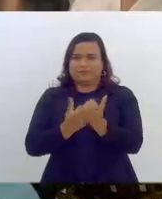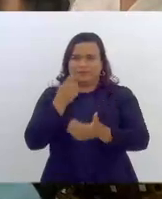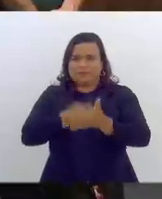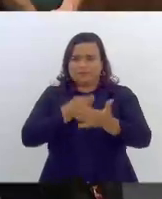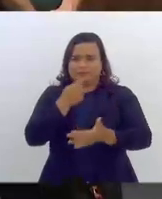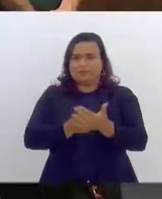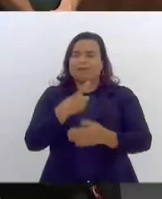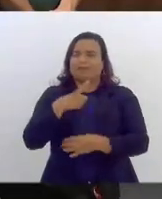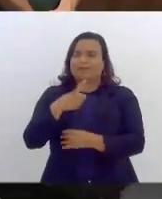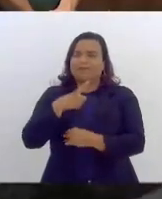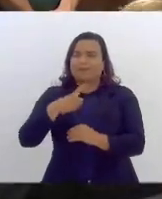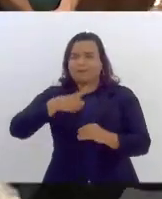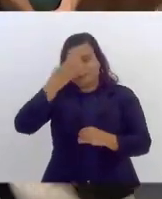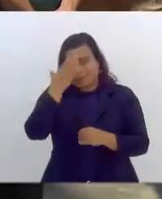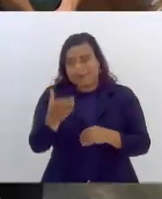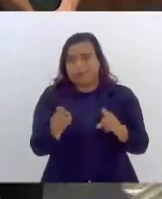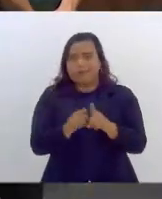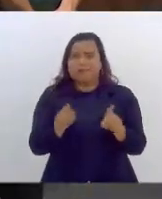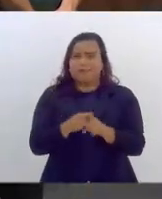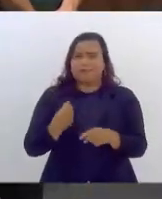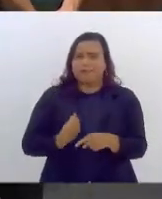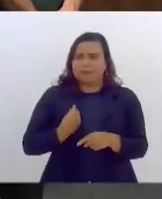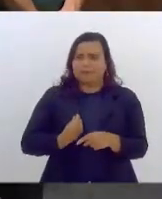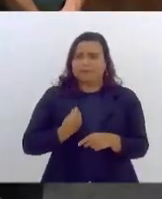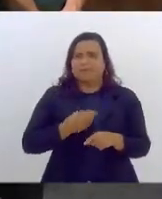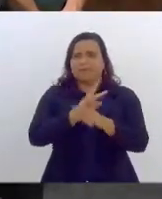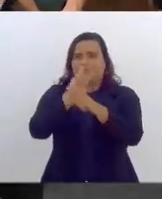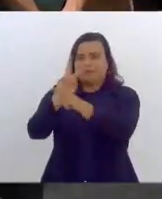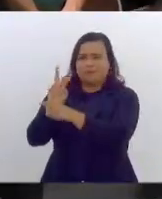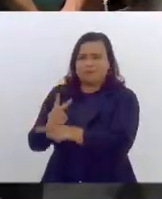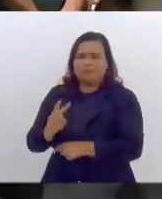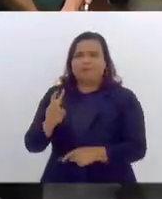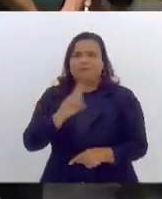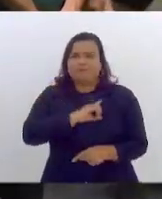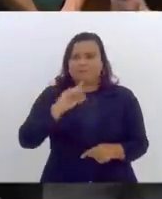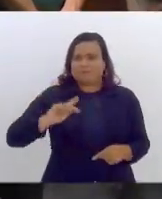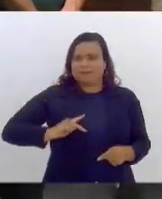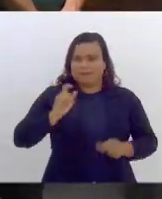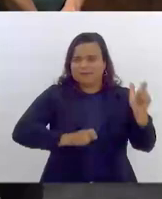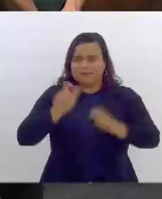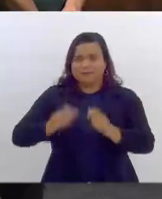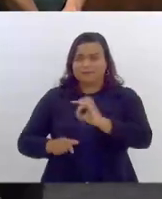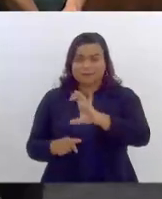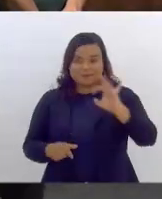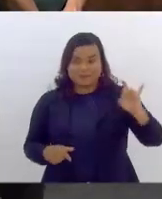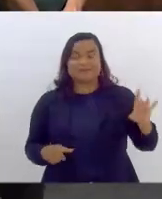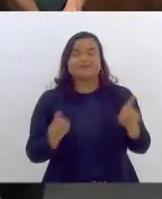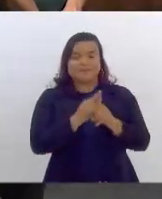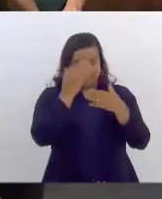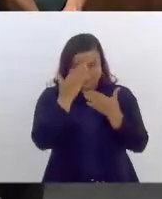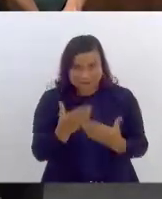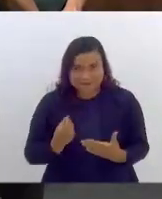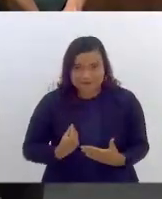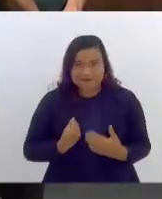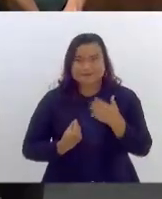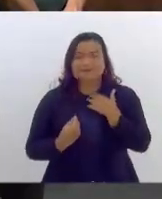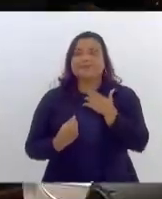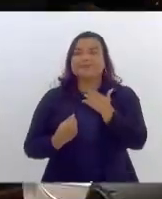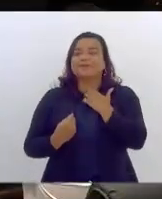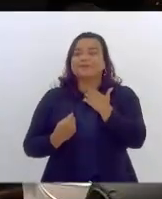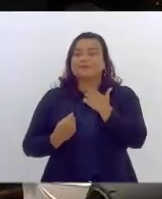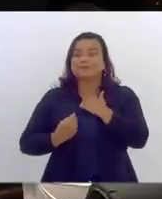aqui. Agradecer a presença dos defensores e das defensoras públicas que aqui estão também. O